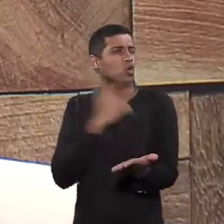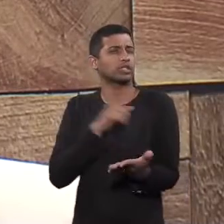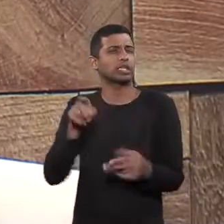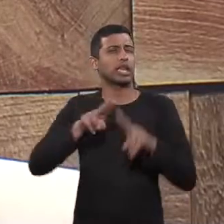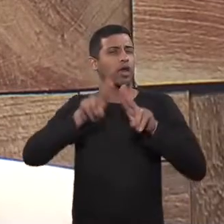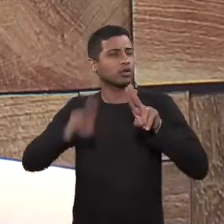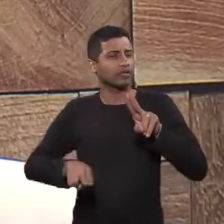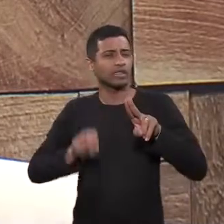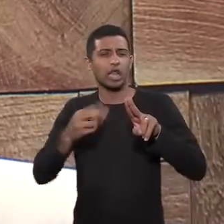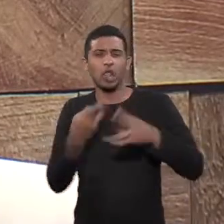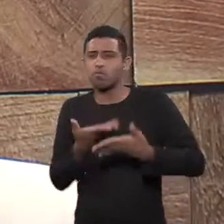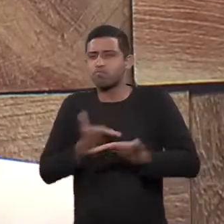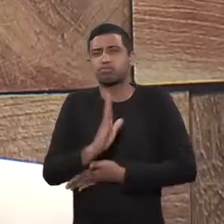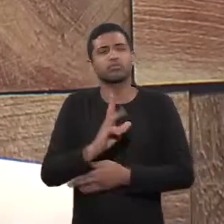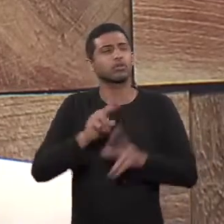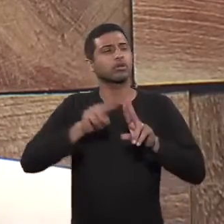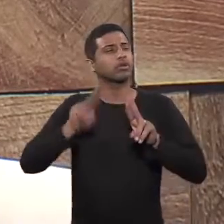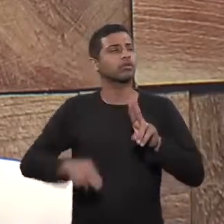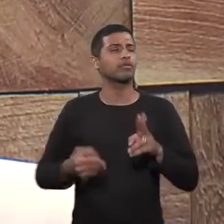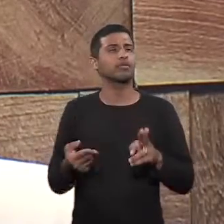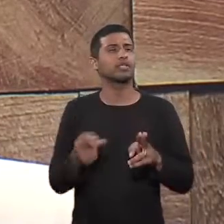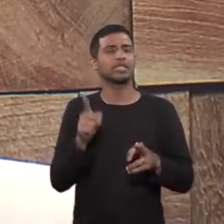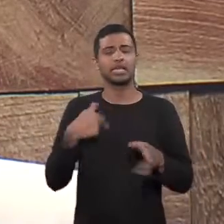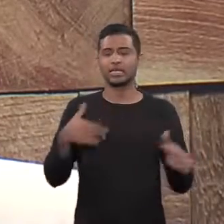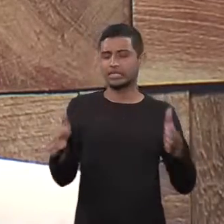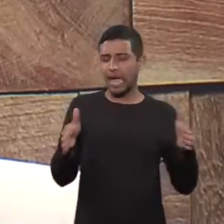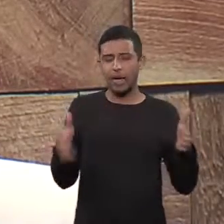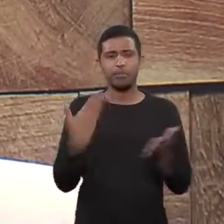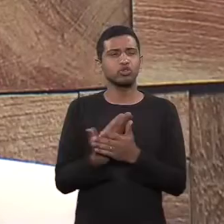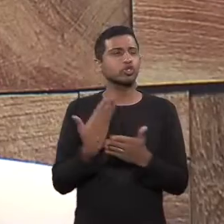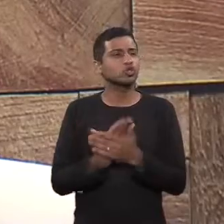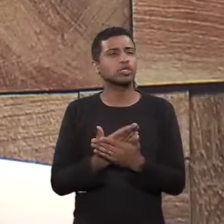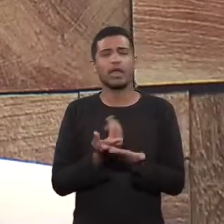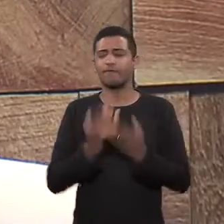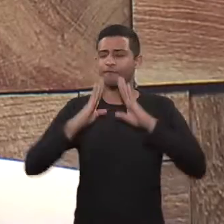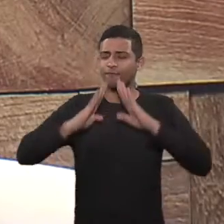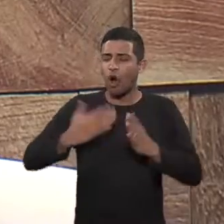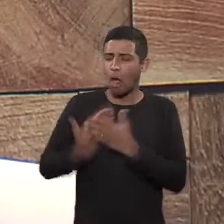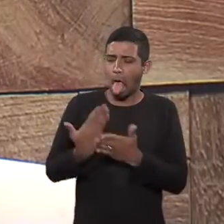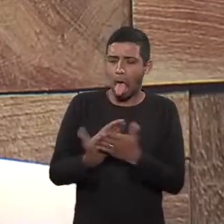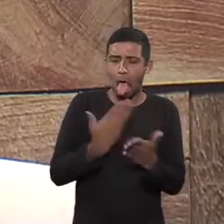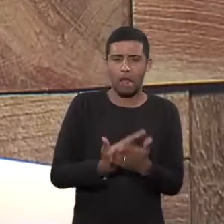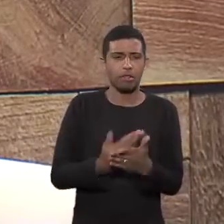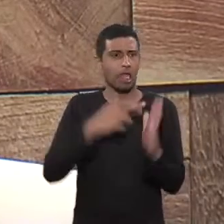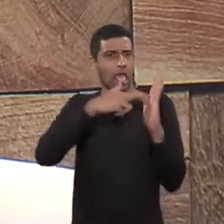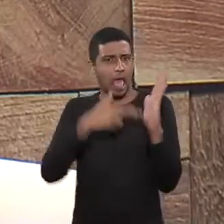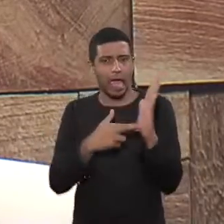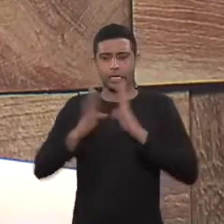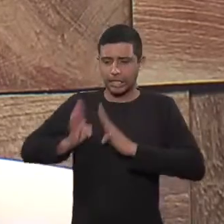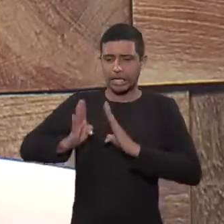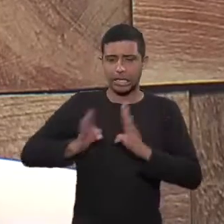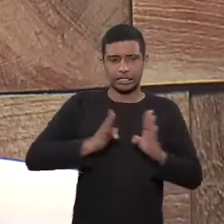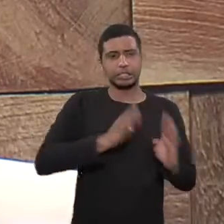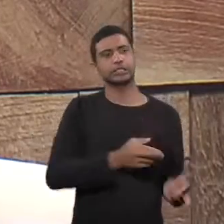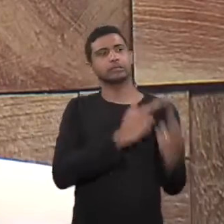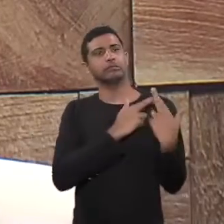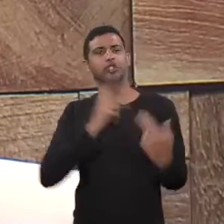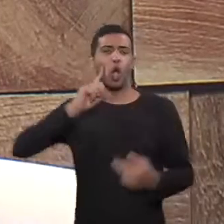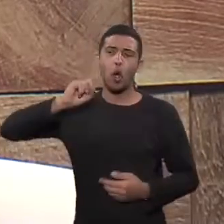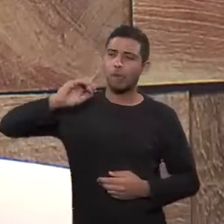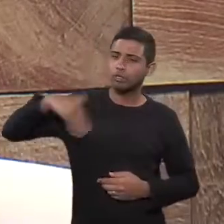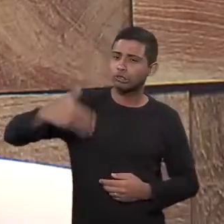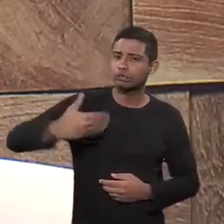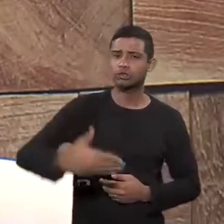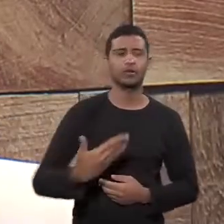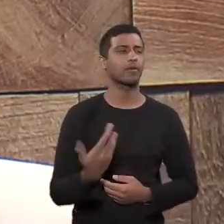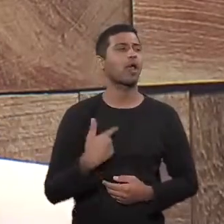chegar na universidade ou para passar na universidade? Quanto tempo de estudo você tinha que ter como regra, como disciplina praticamente